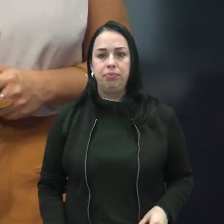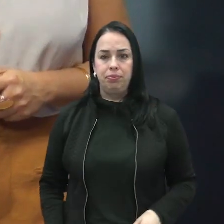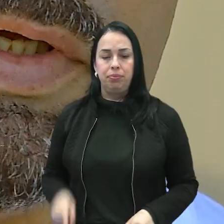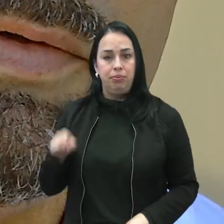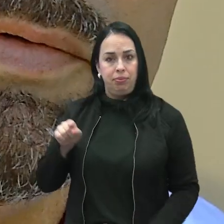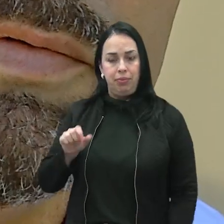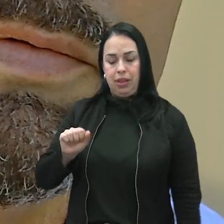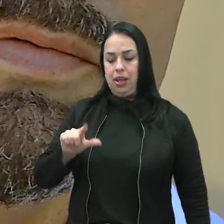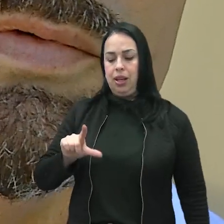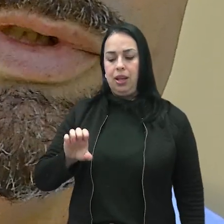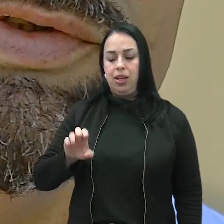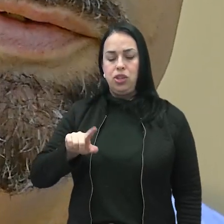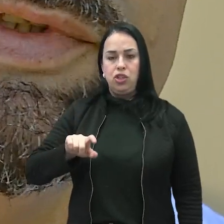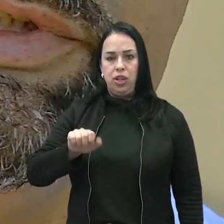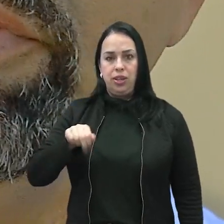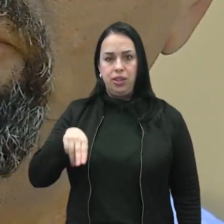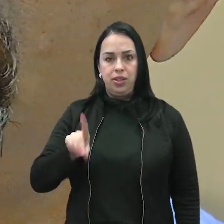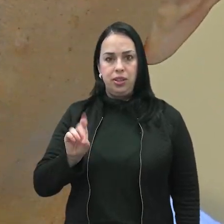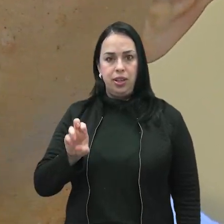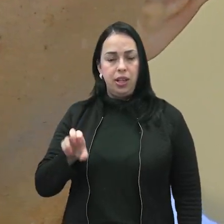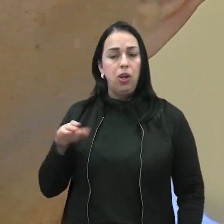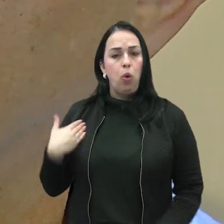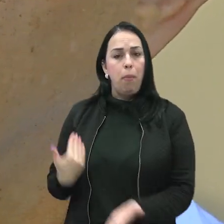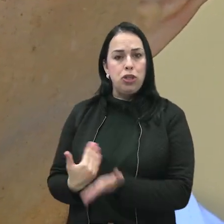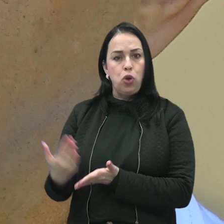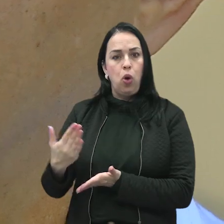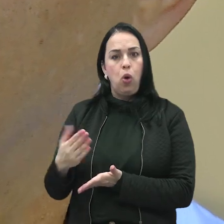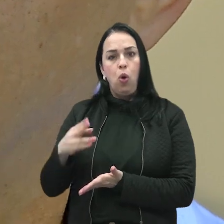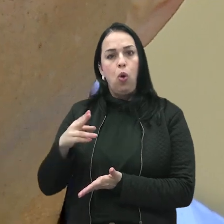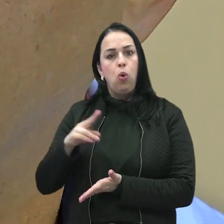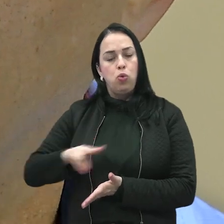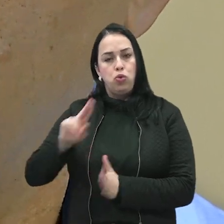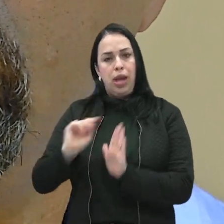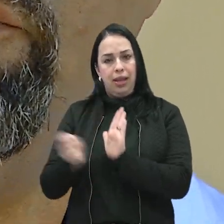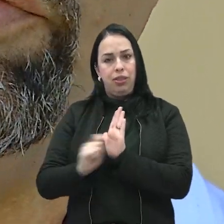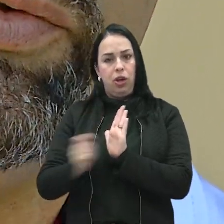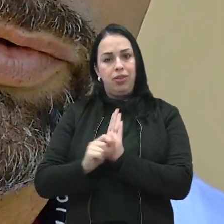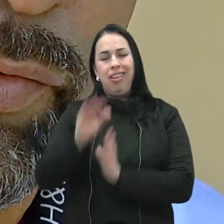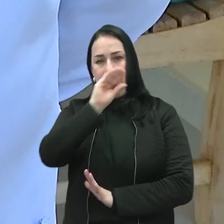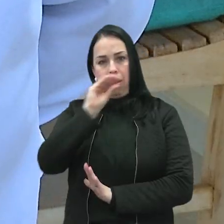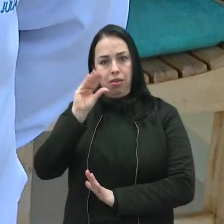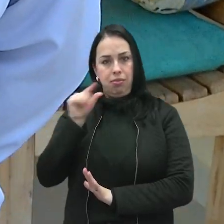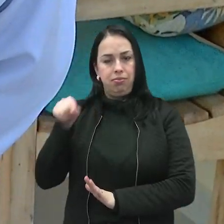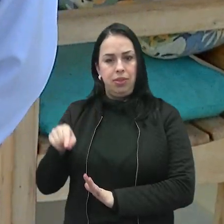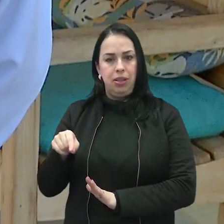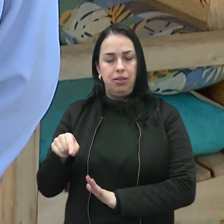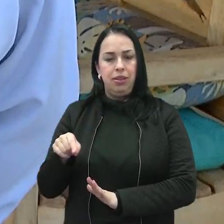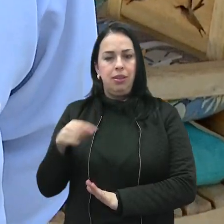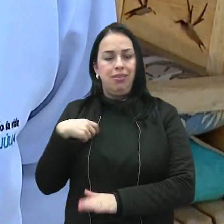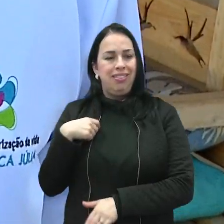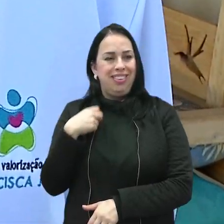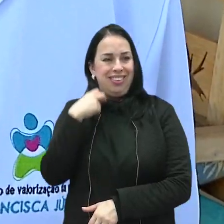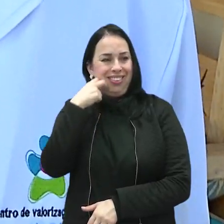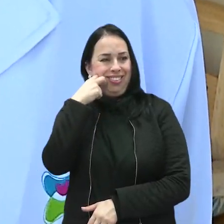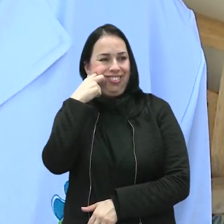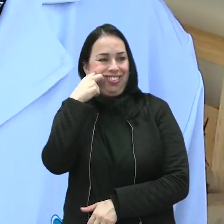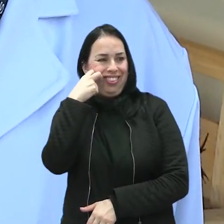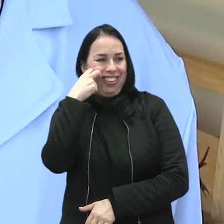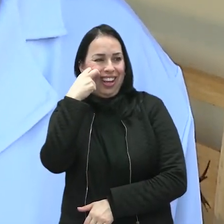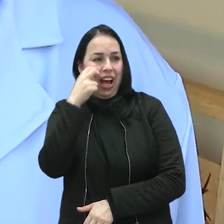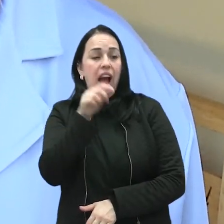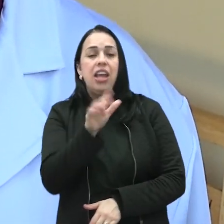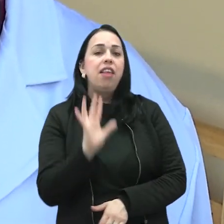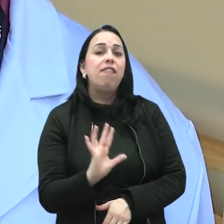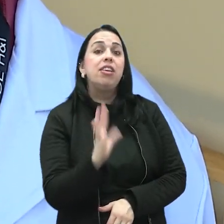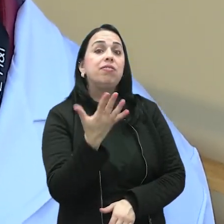familiares. A relação de Alexandre com as drogas começou ainda na adolescência. Aos 12 anos, para romper a